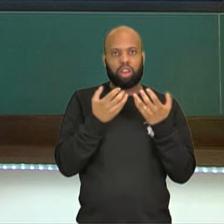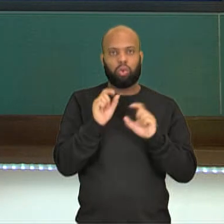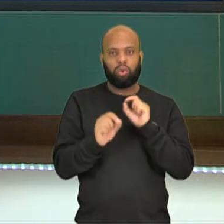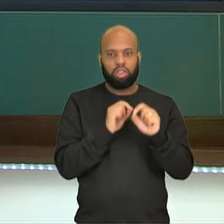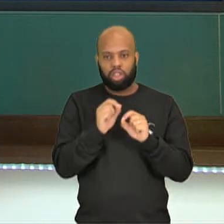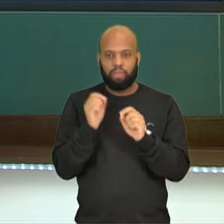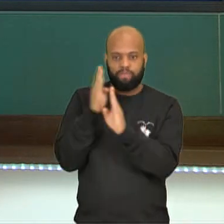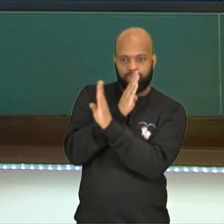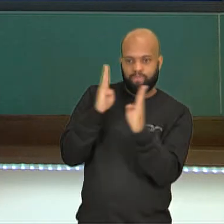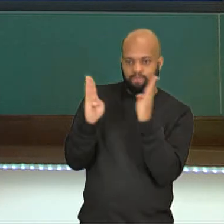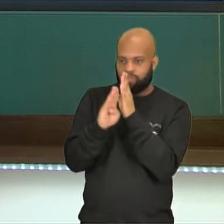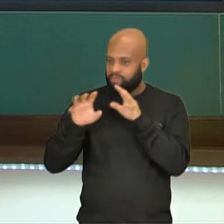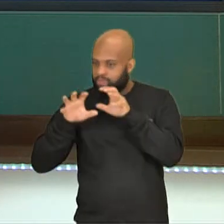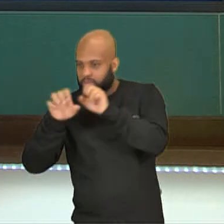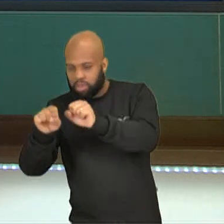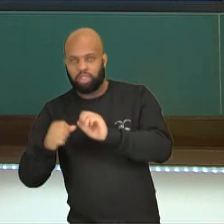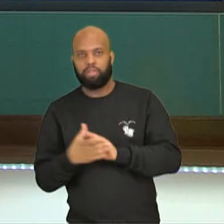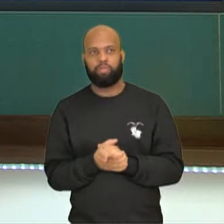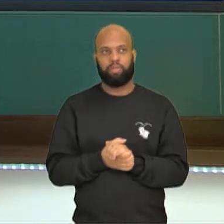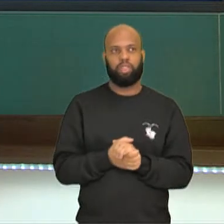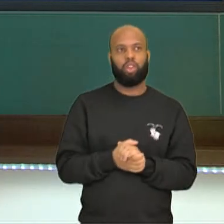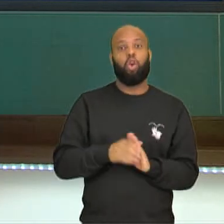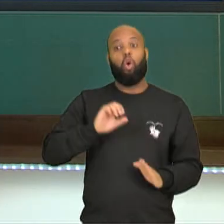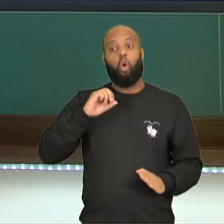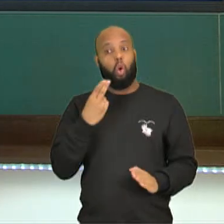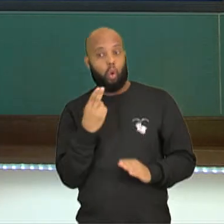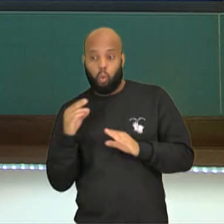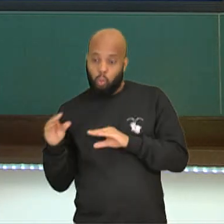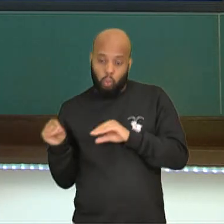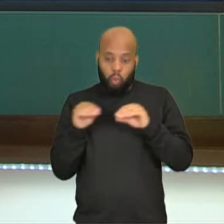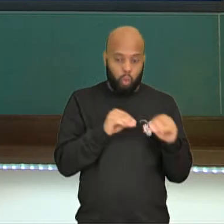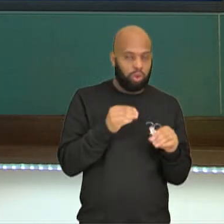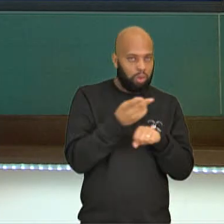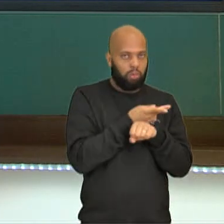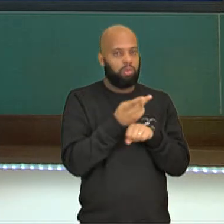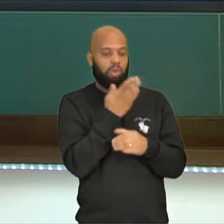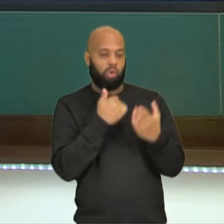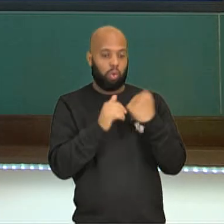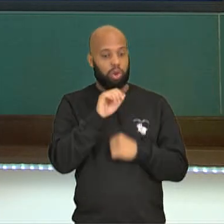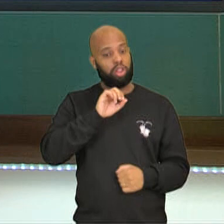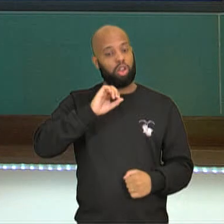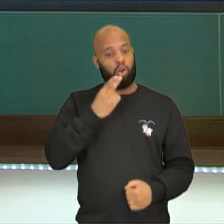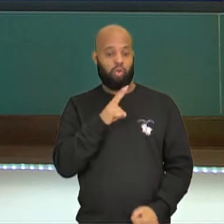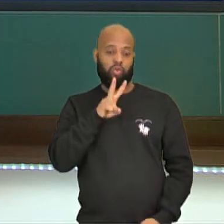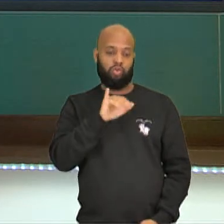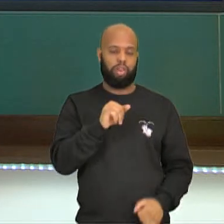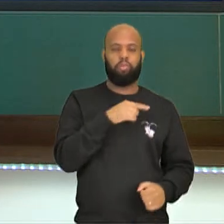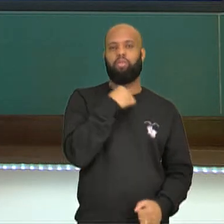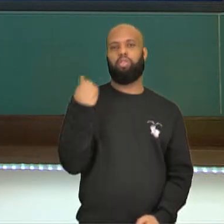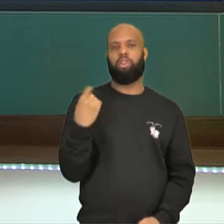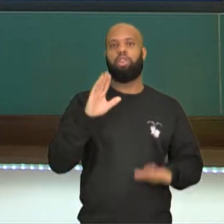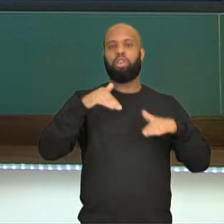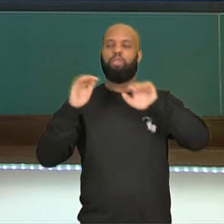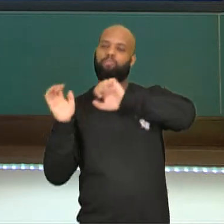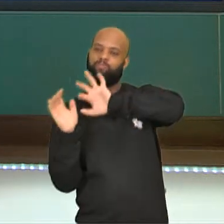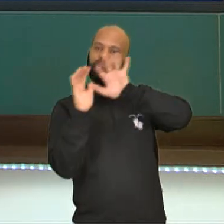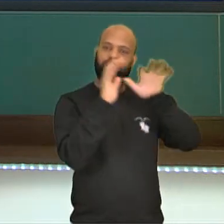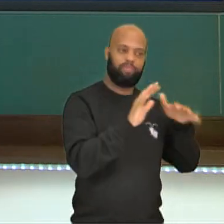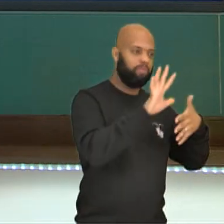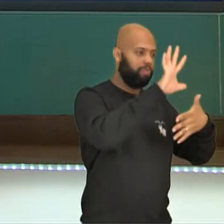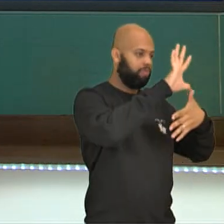são caçadores. Ou migra ou morre o grupo, então eles têm que migrar. E nessa migração acabaram povoando a